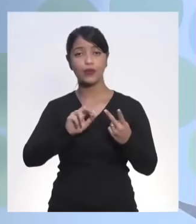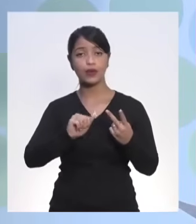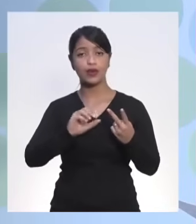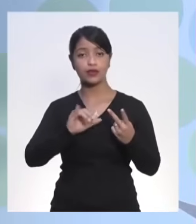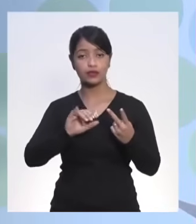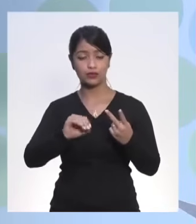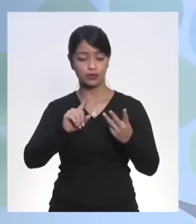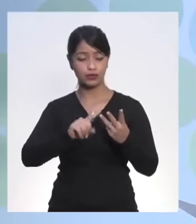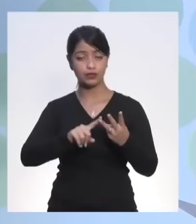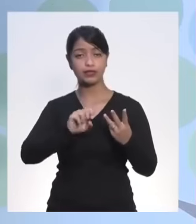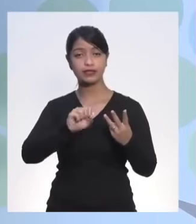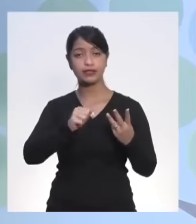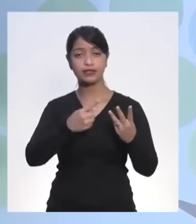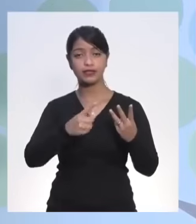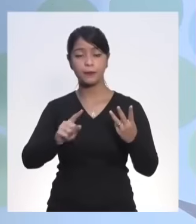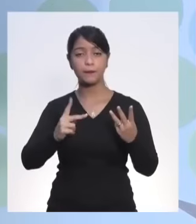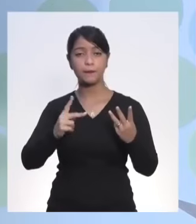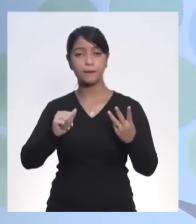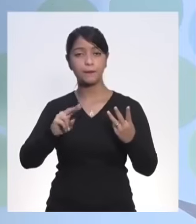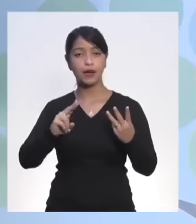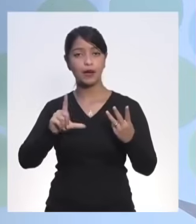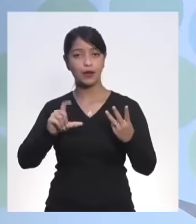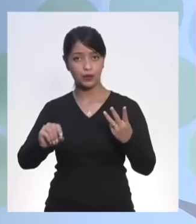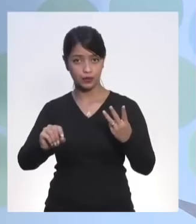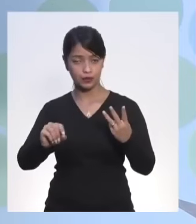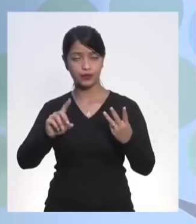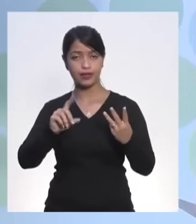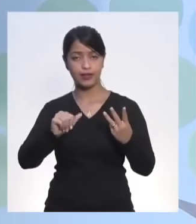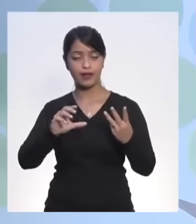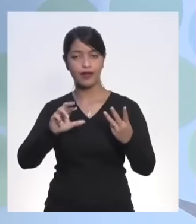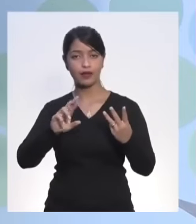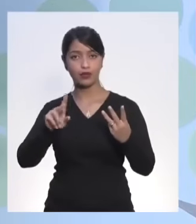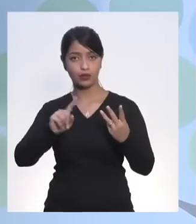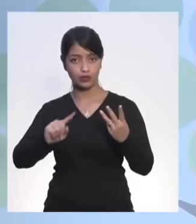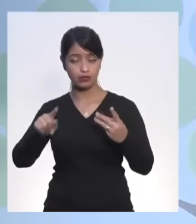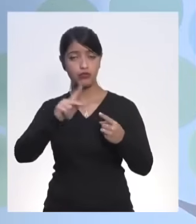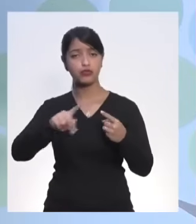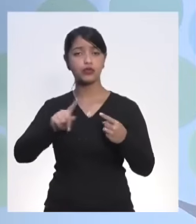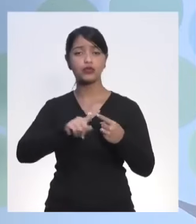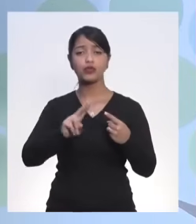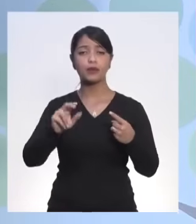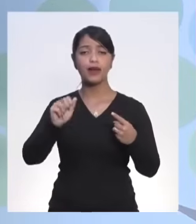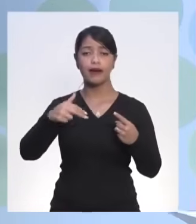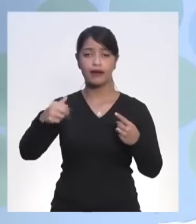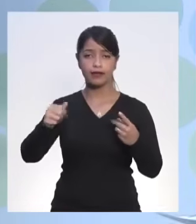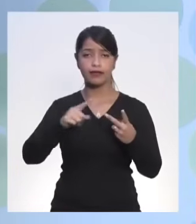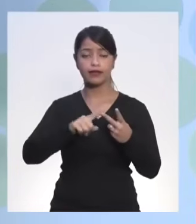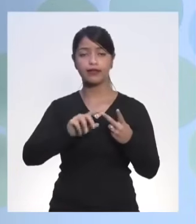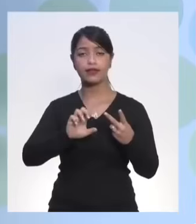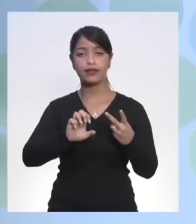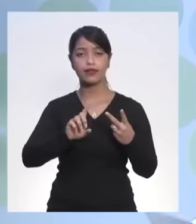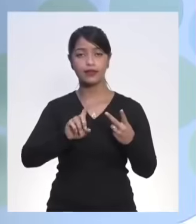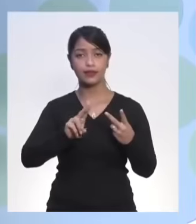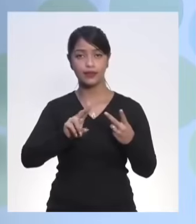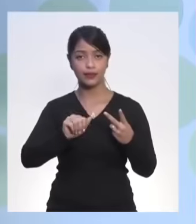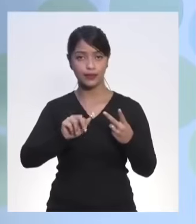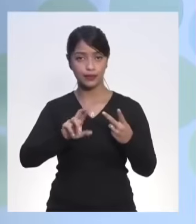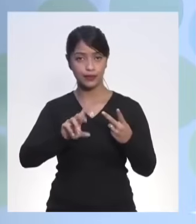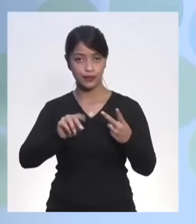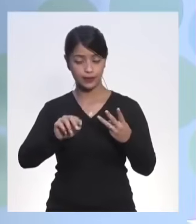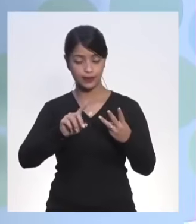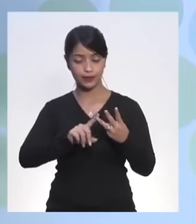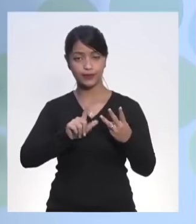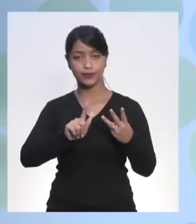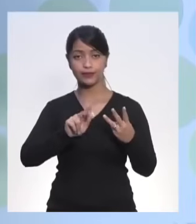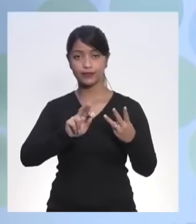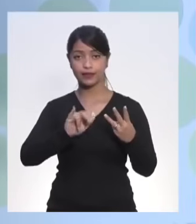da Cruz, dos professores Ana Cristina, do Eduardo e do Guilherme também participando. Temos da Leste